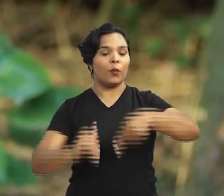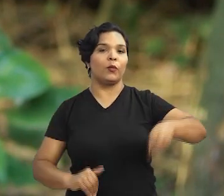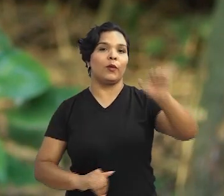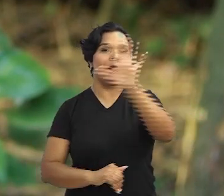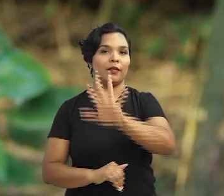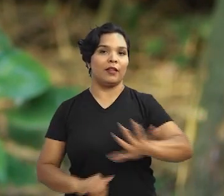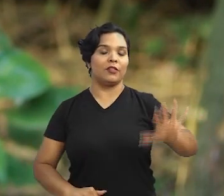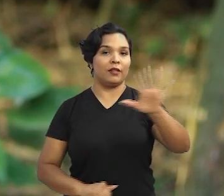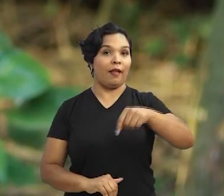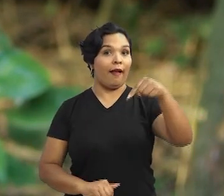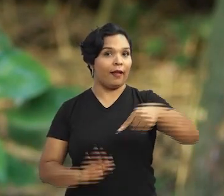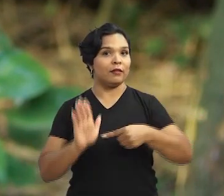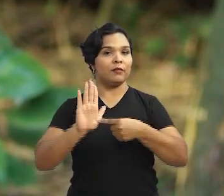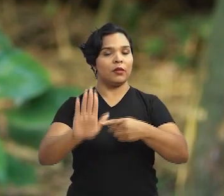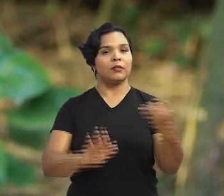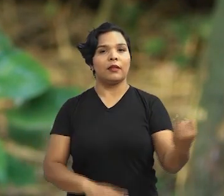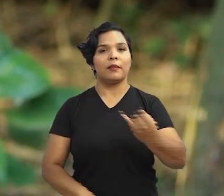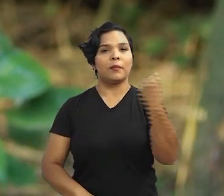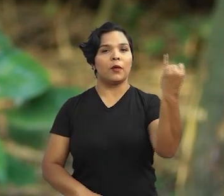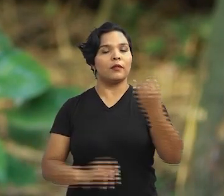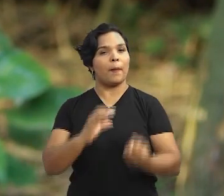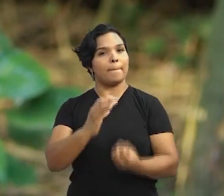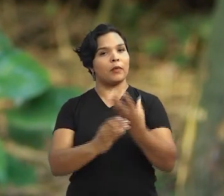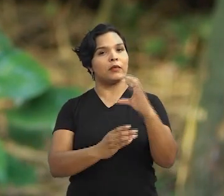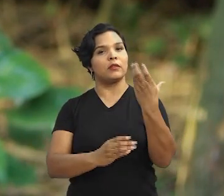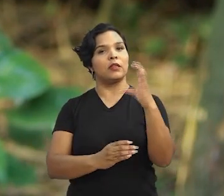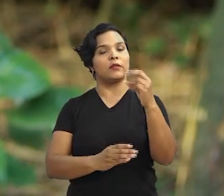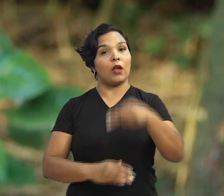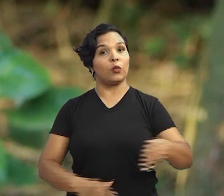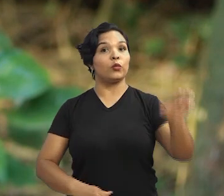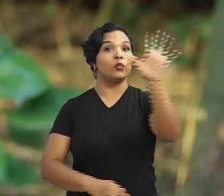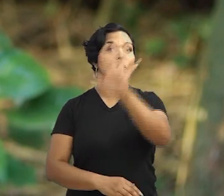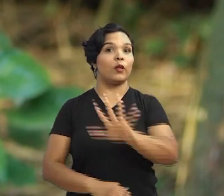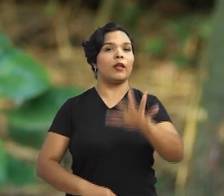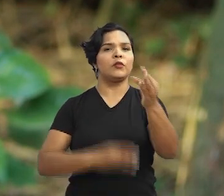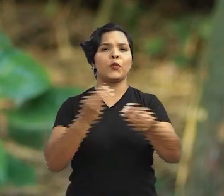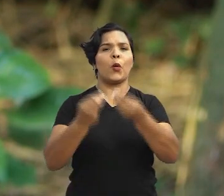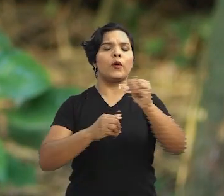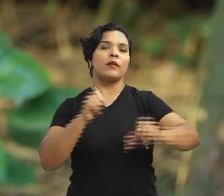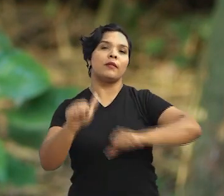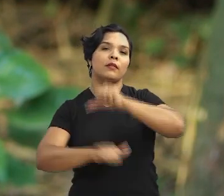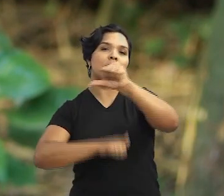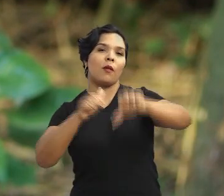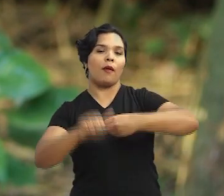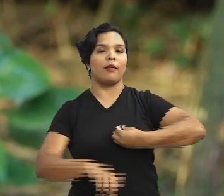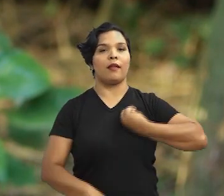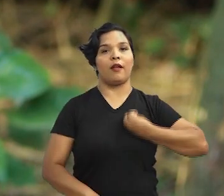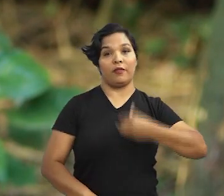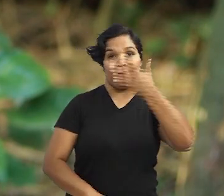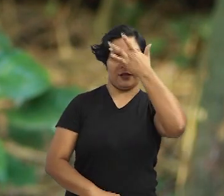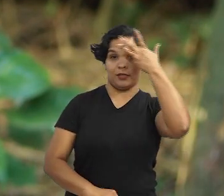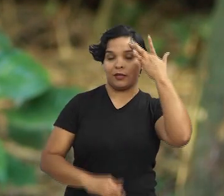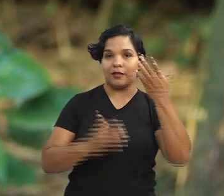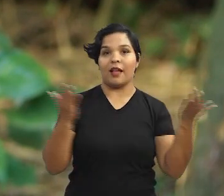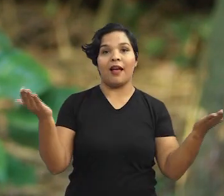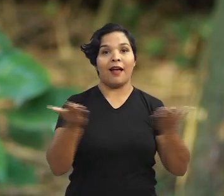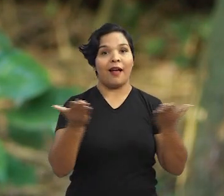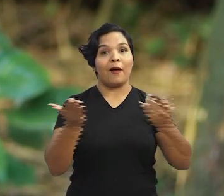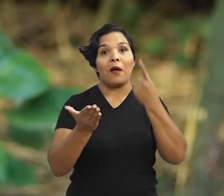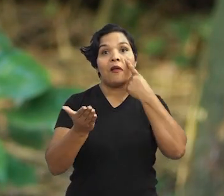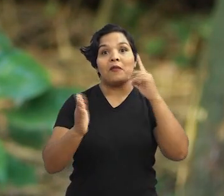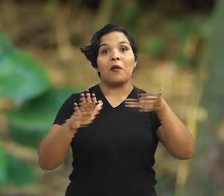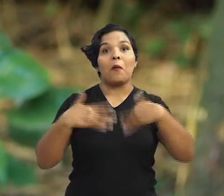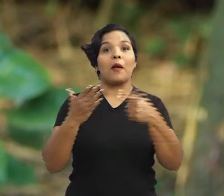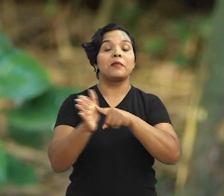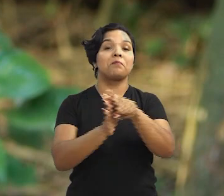superior nordestinas. Aqui a gente mostra a importância das produções científicas do Nordeste e como elas têm transformado a vida das pessoas. Vamos